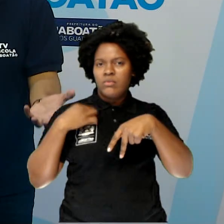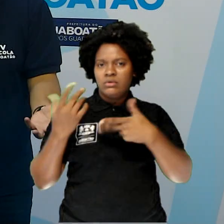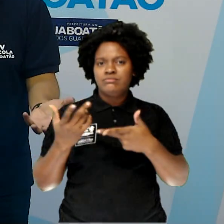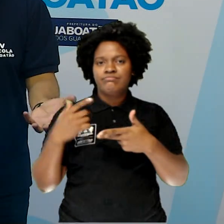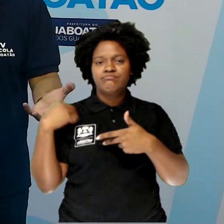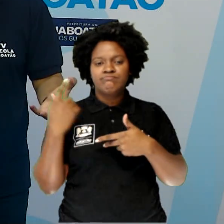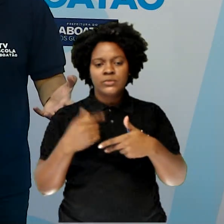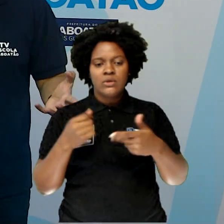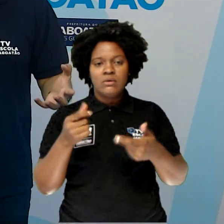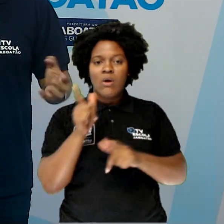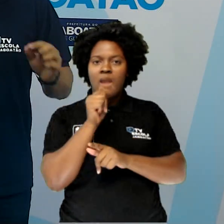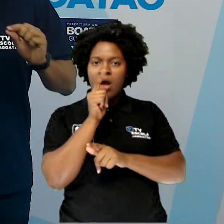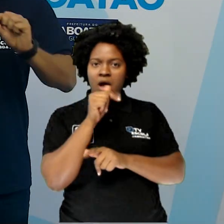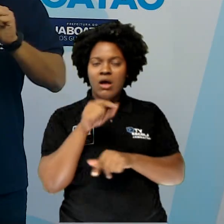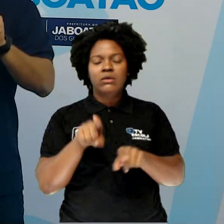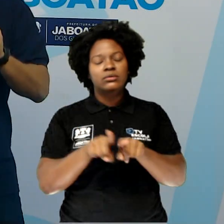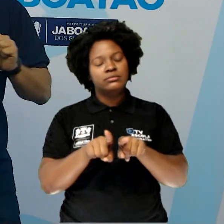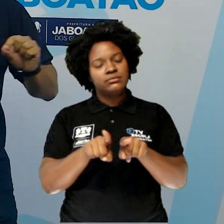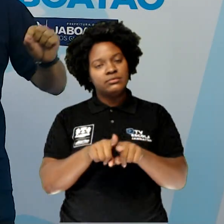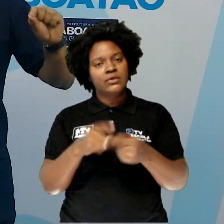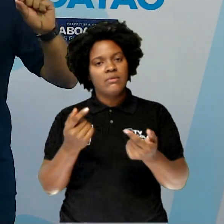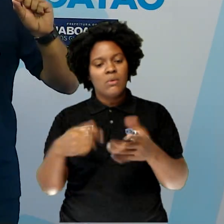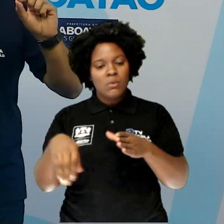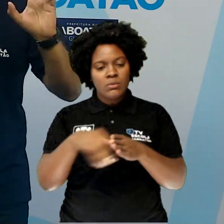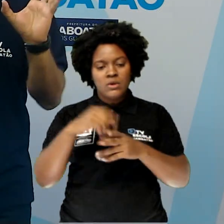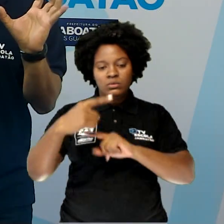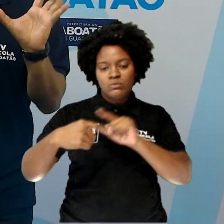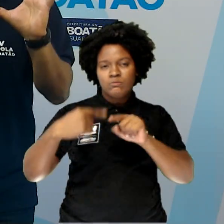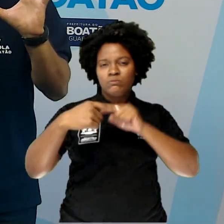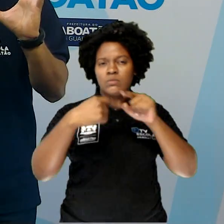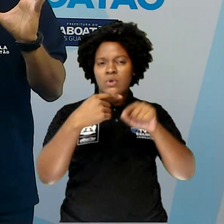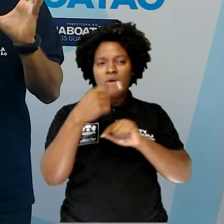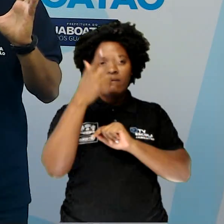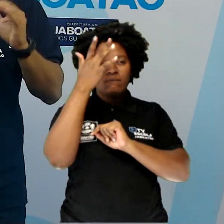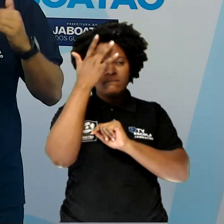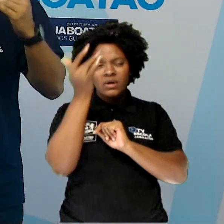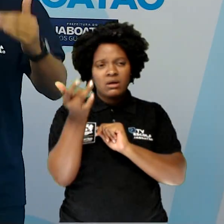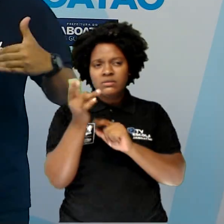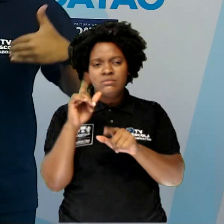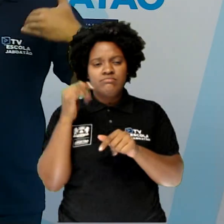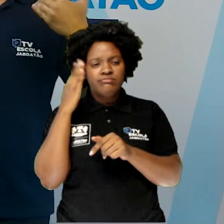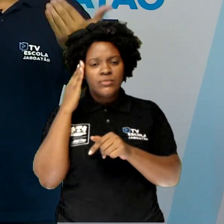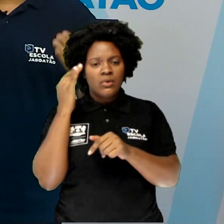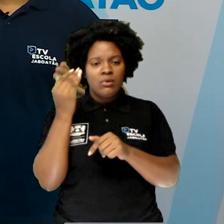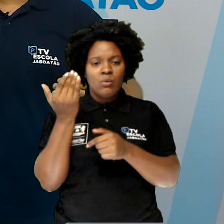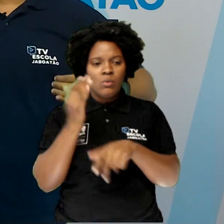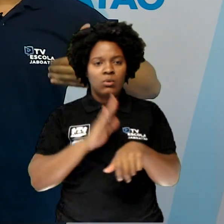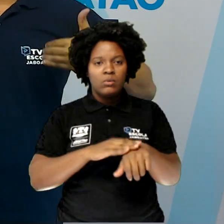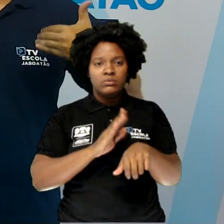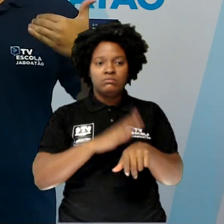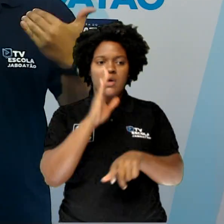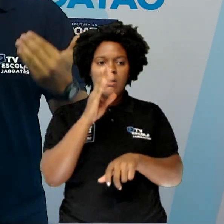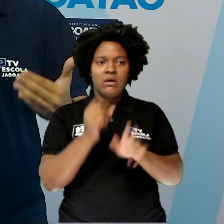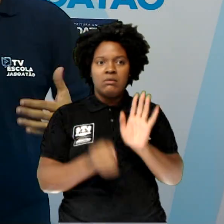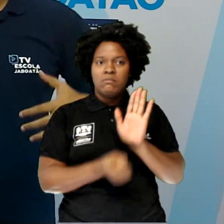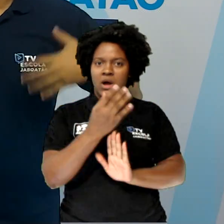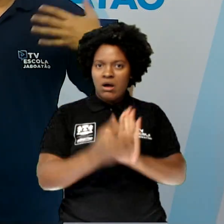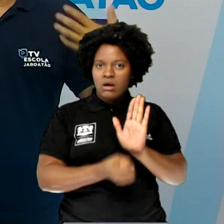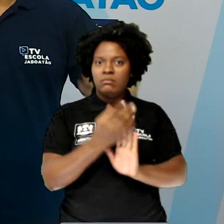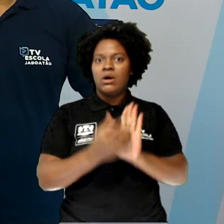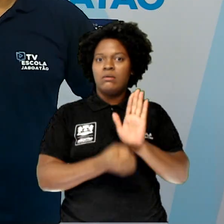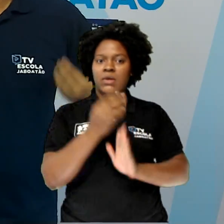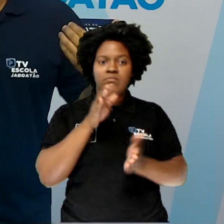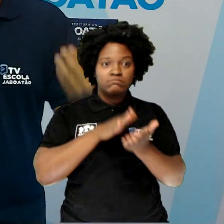também utilizou água. E aí, dentro dessa cadeia de produção, é bem fácil entender quanto mais ocorre o processo de produção, quanto